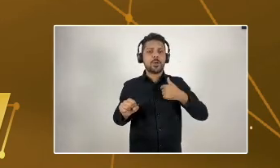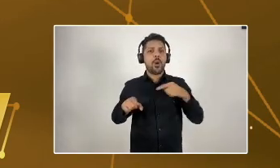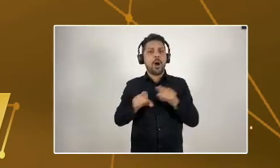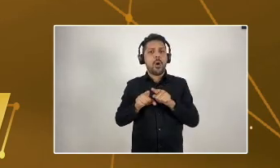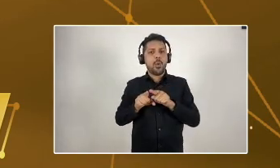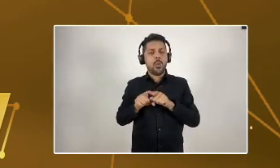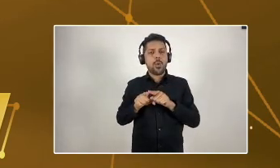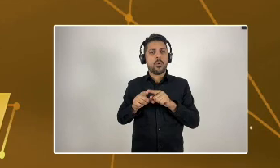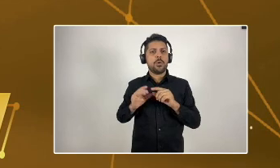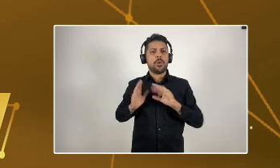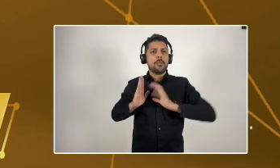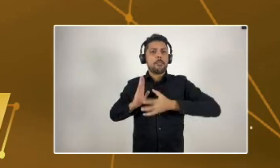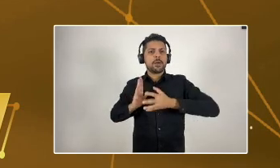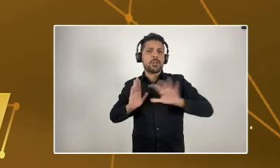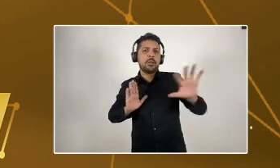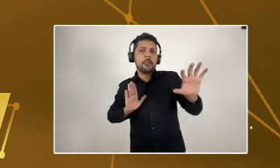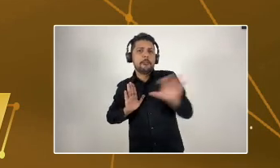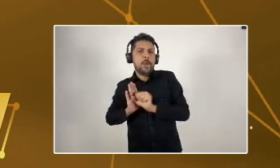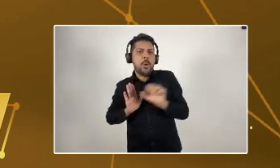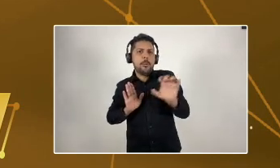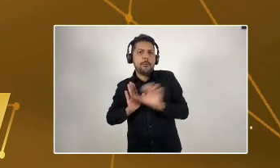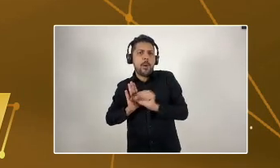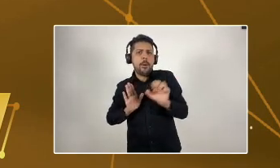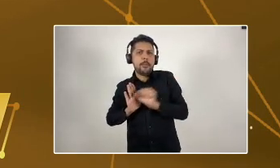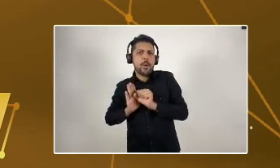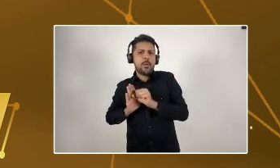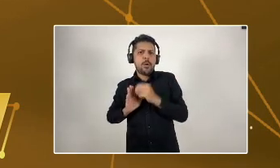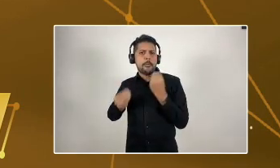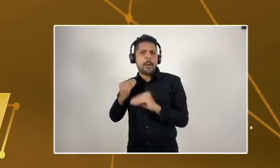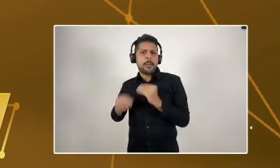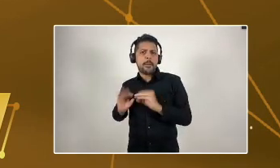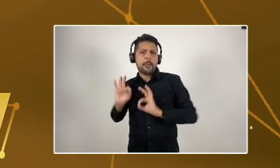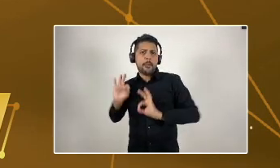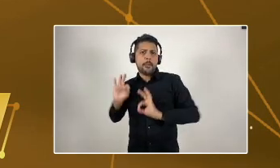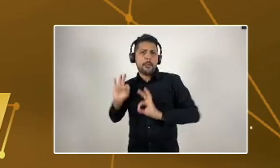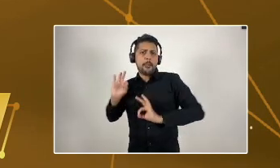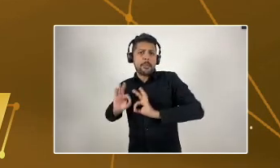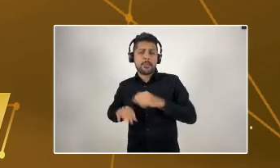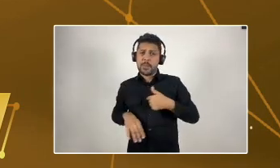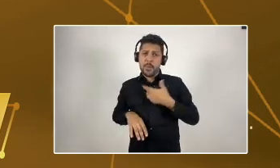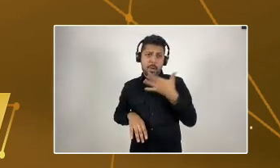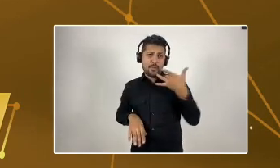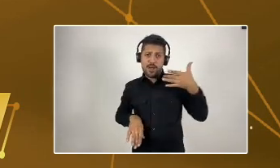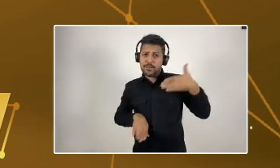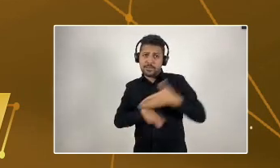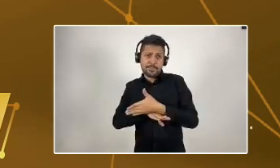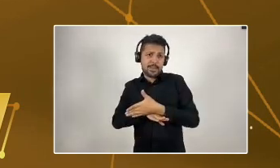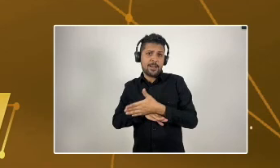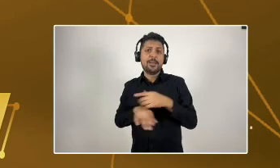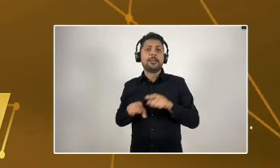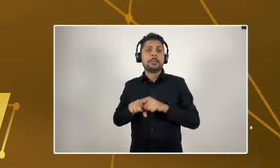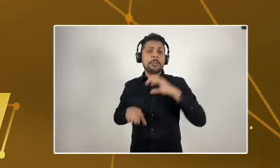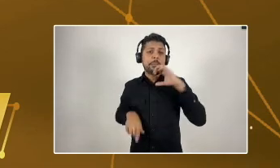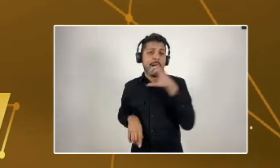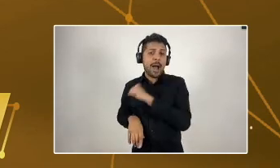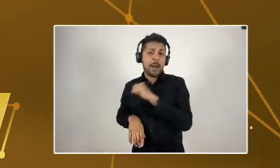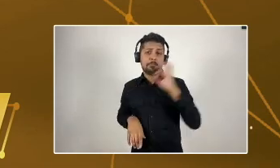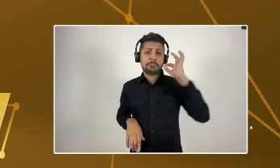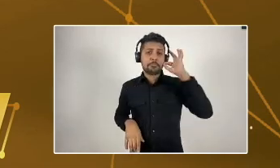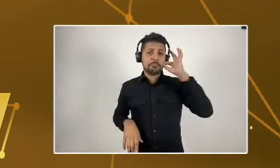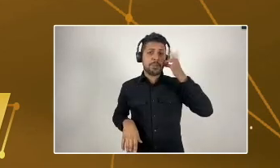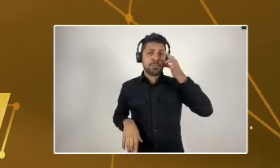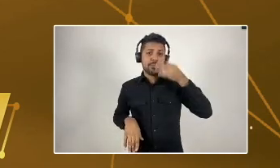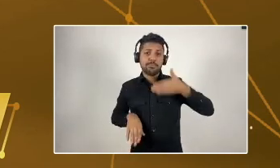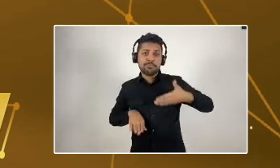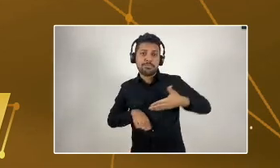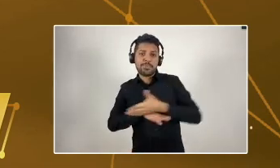daquela informação e o acesso fácil e rápido, né? Ou seja, a melhoria da comunicação em